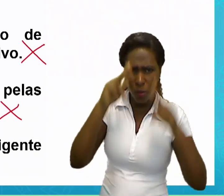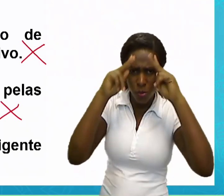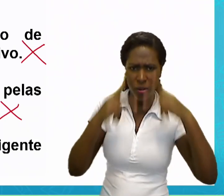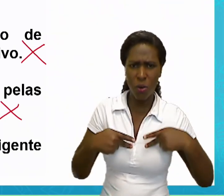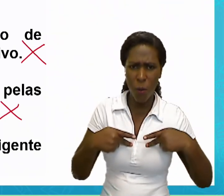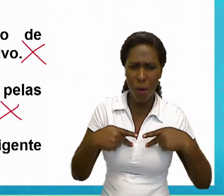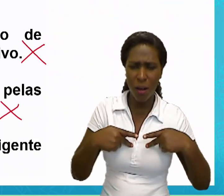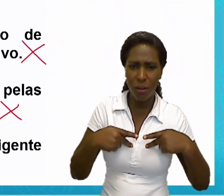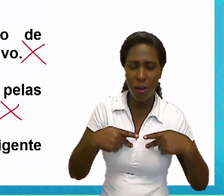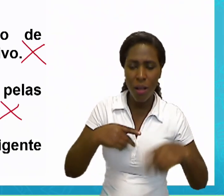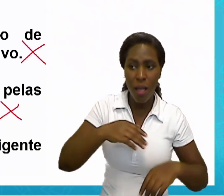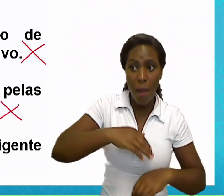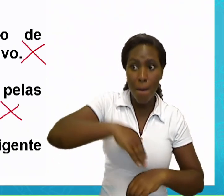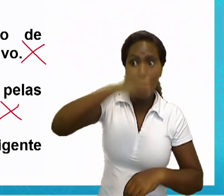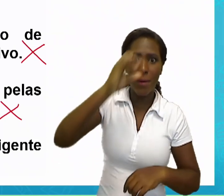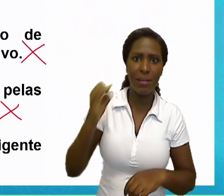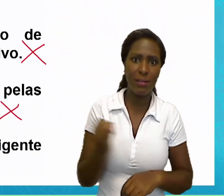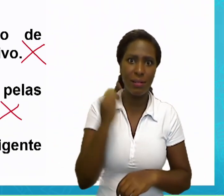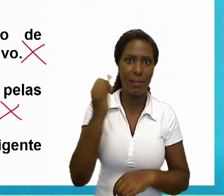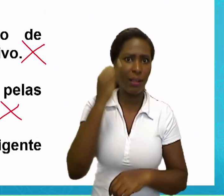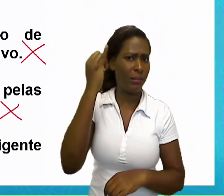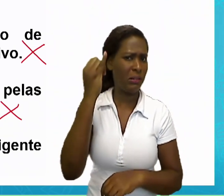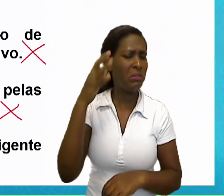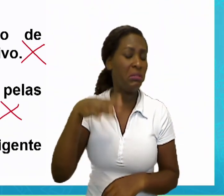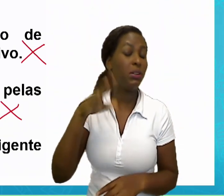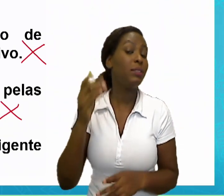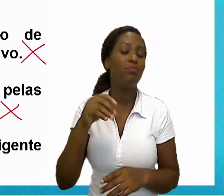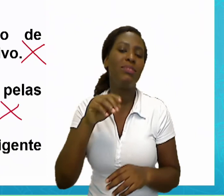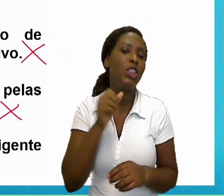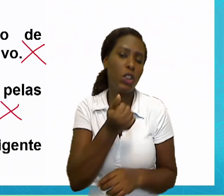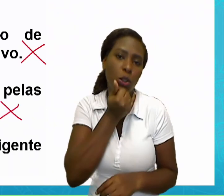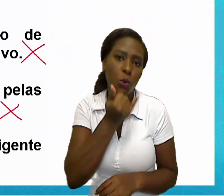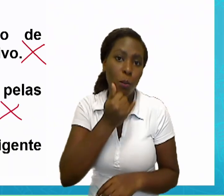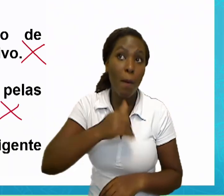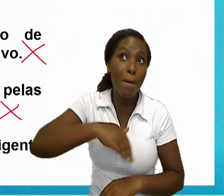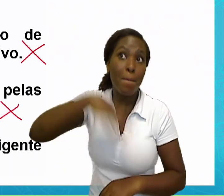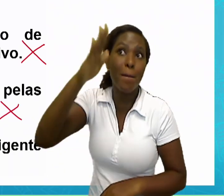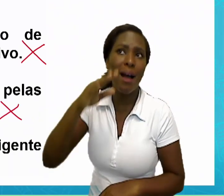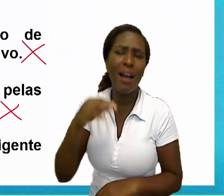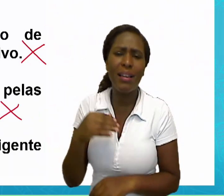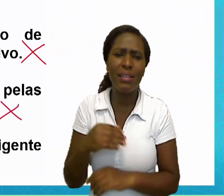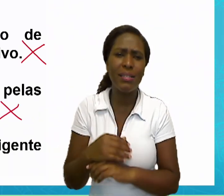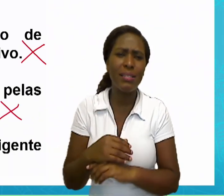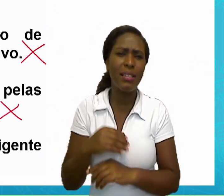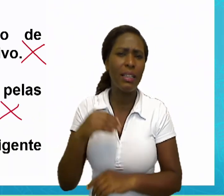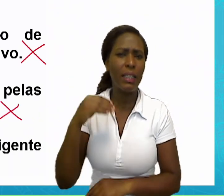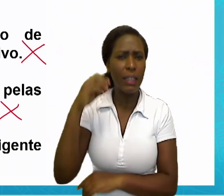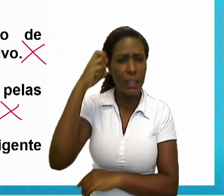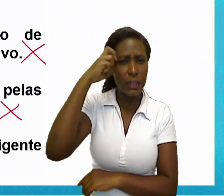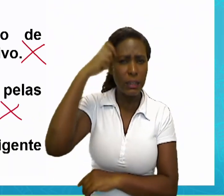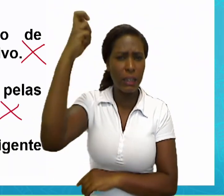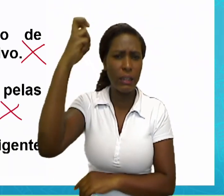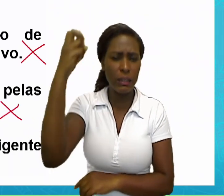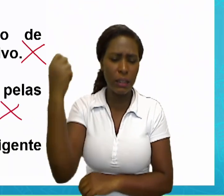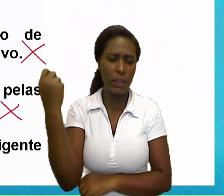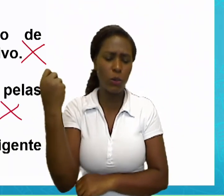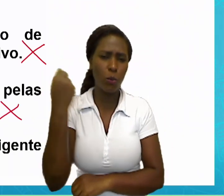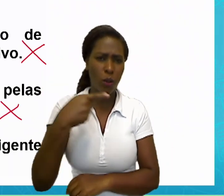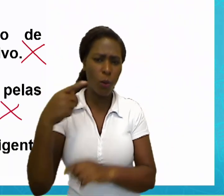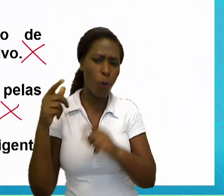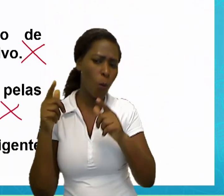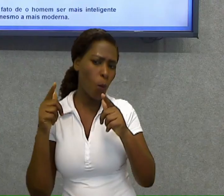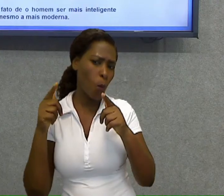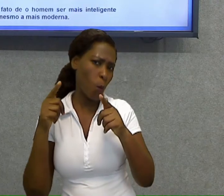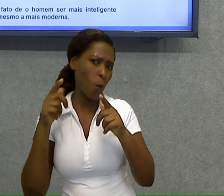aquele produto, né? E ele usa de um argumento. Então, o que a gente pode perceber aqui? Que a